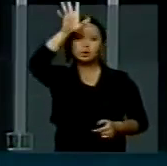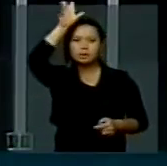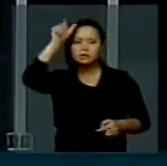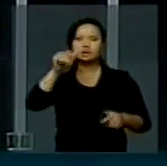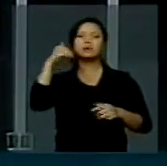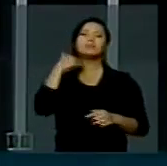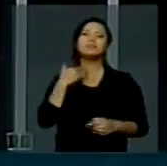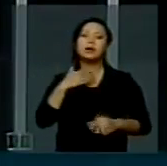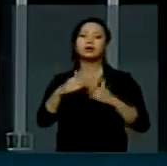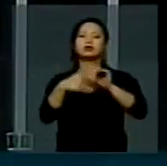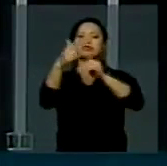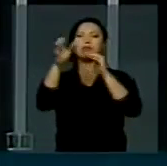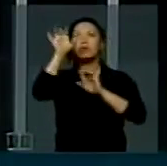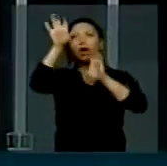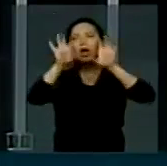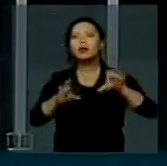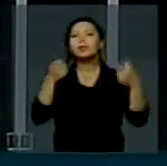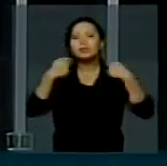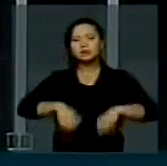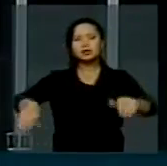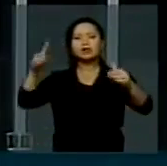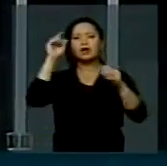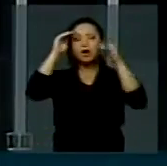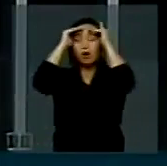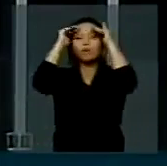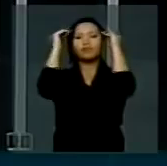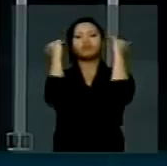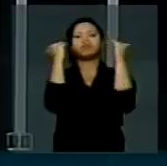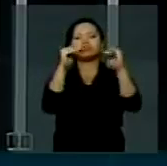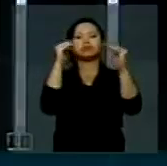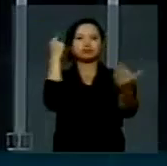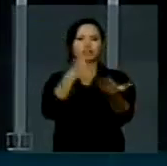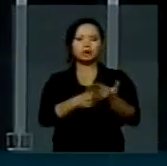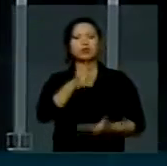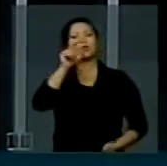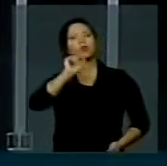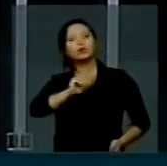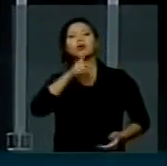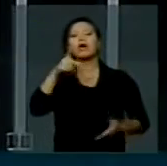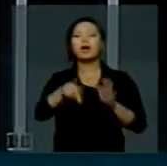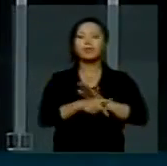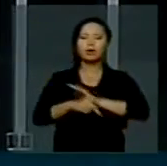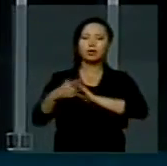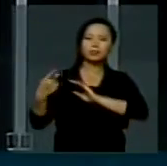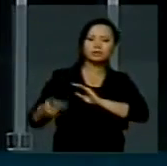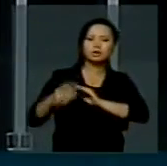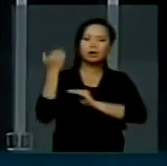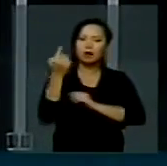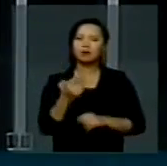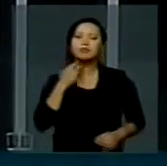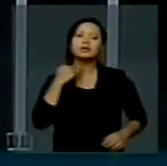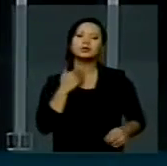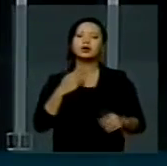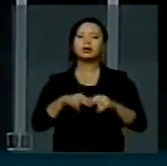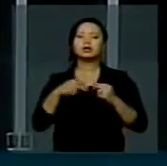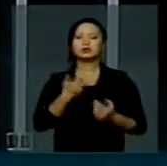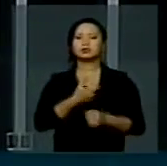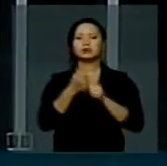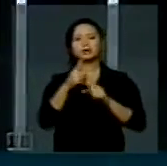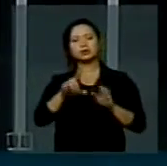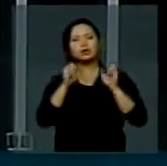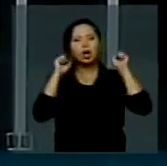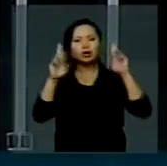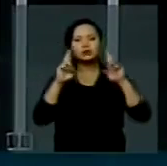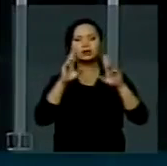bancos de desenvolvimento regional cumpram a sua missão fundamental. E também trouxemos para a lei de diretriz orçamentária